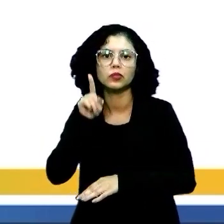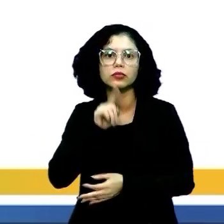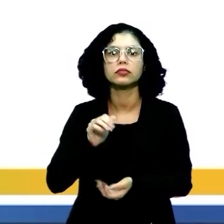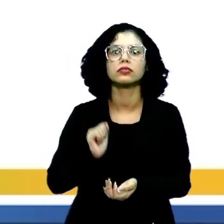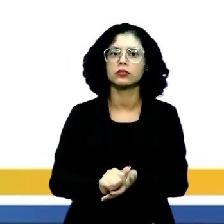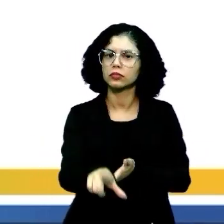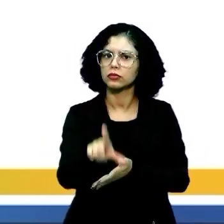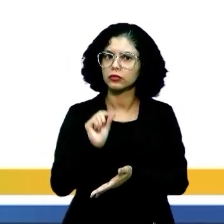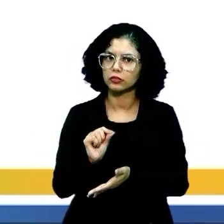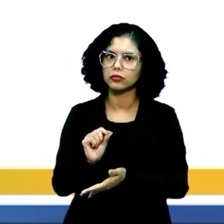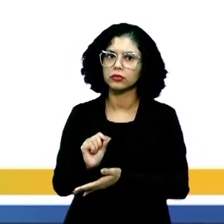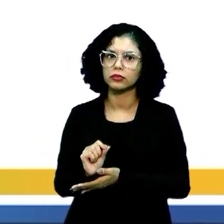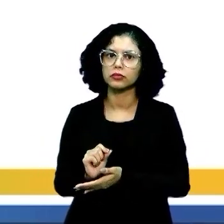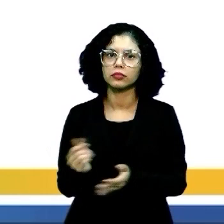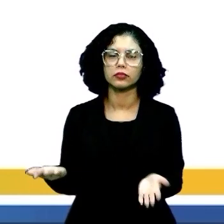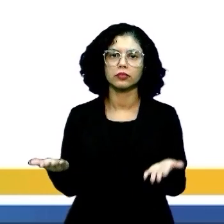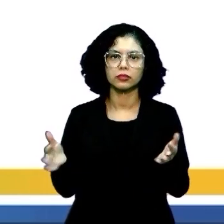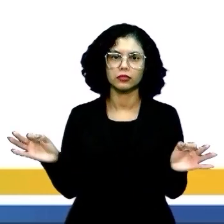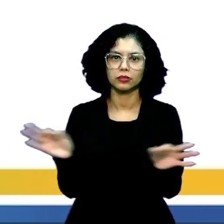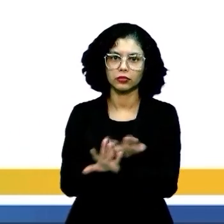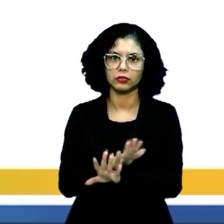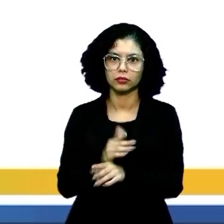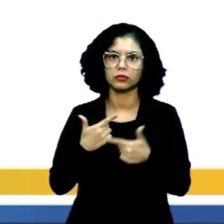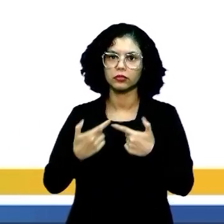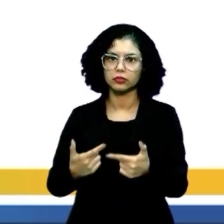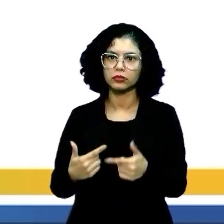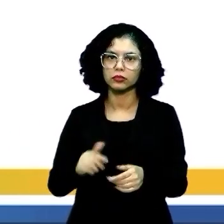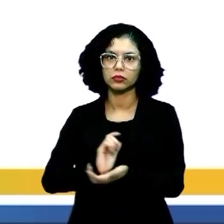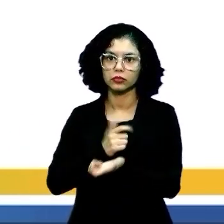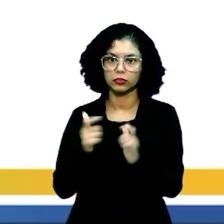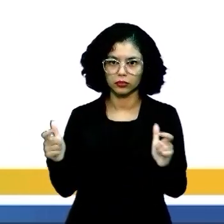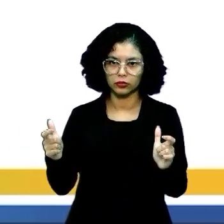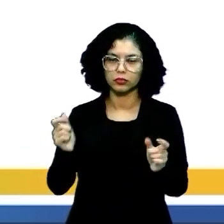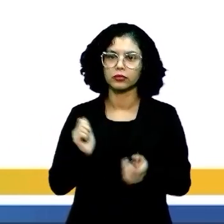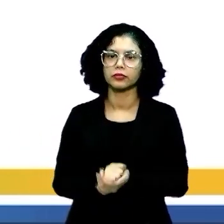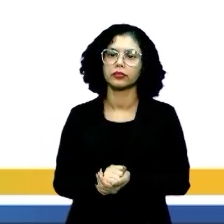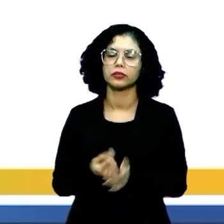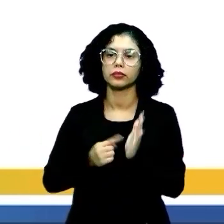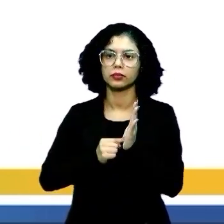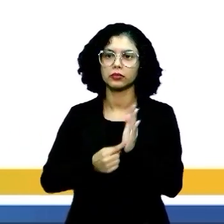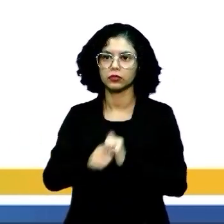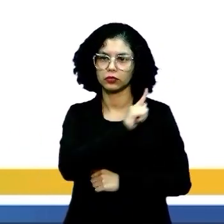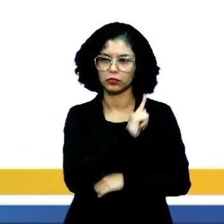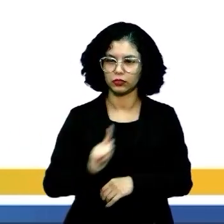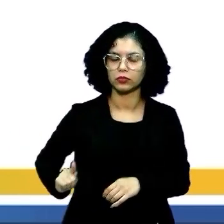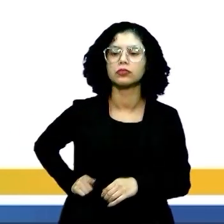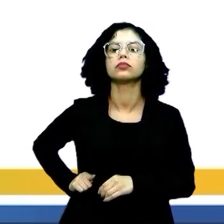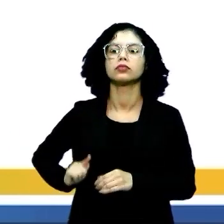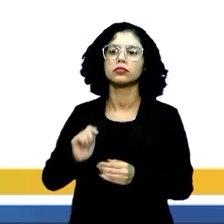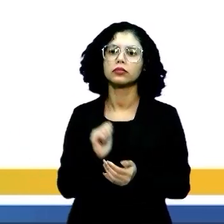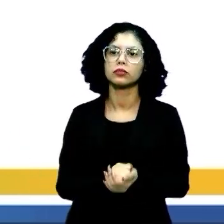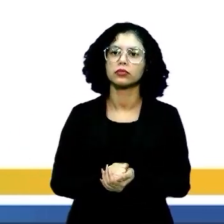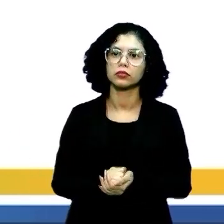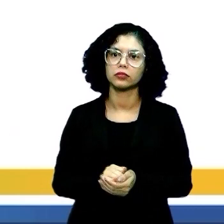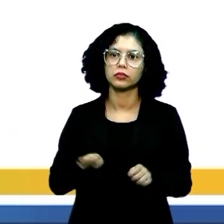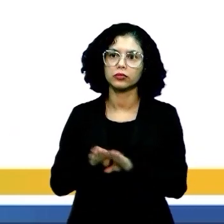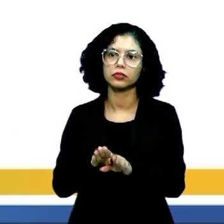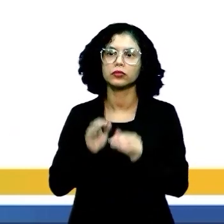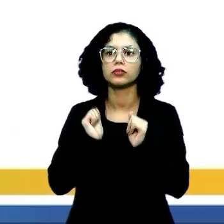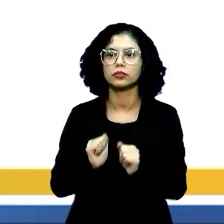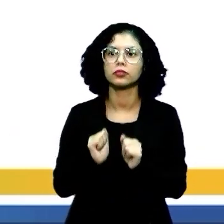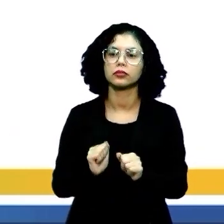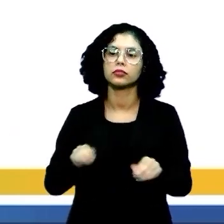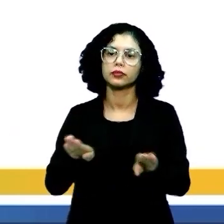os Estados Unidos decidiram empreender uma guerra contra o terror, apontando os governos que